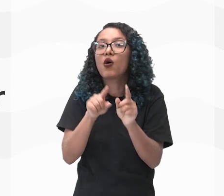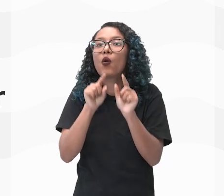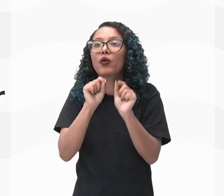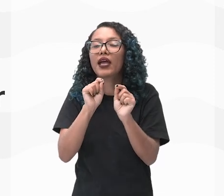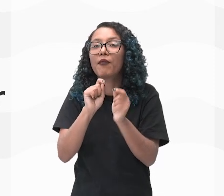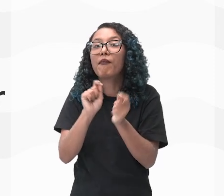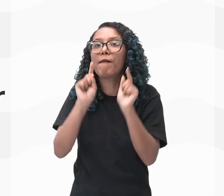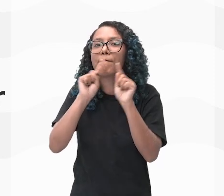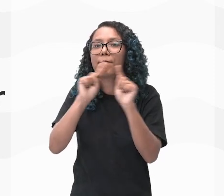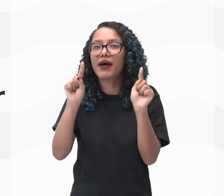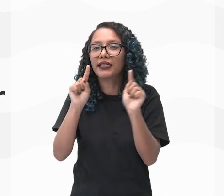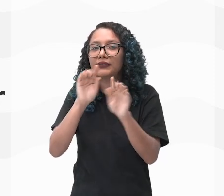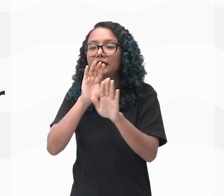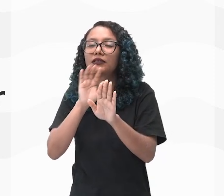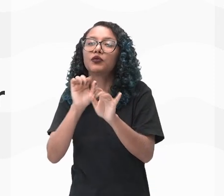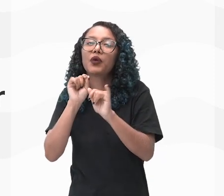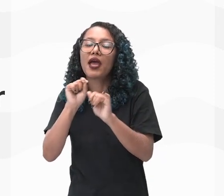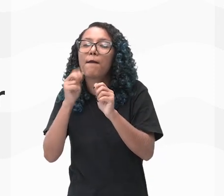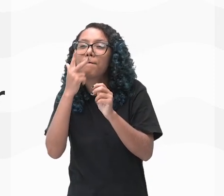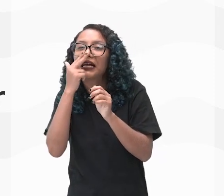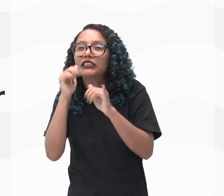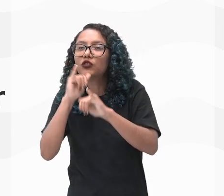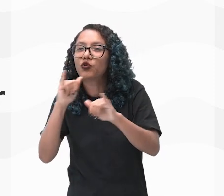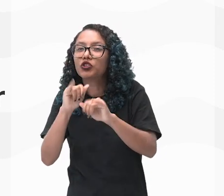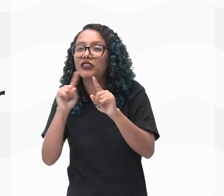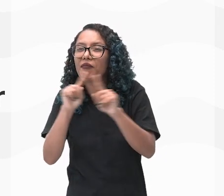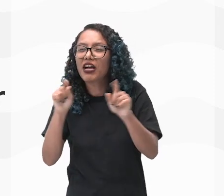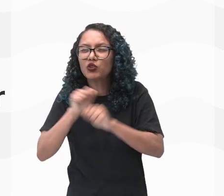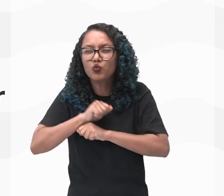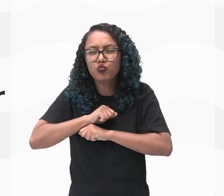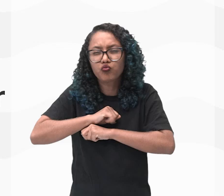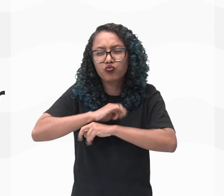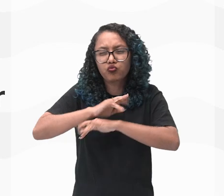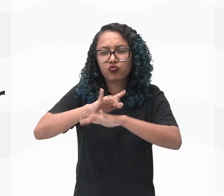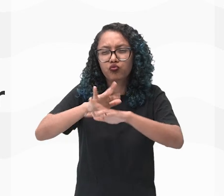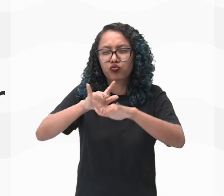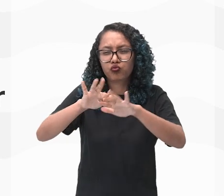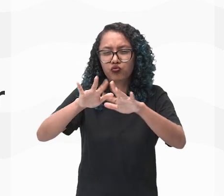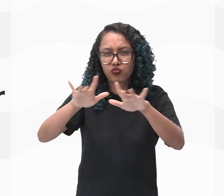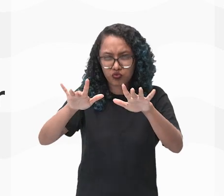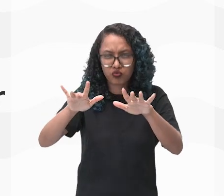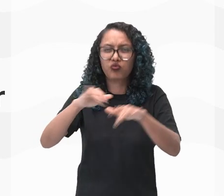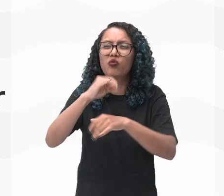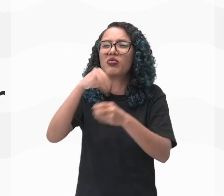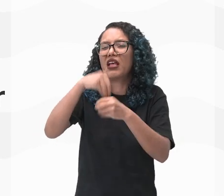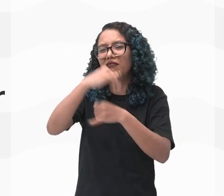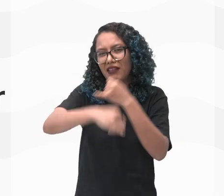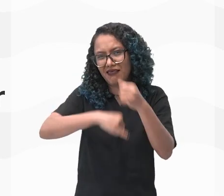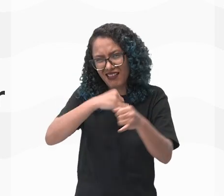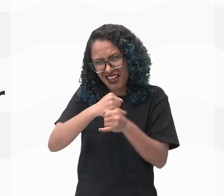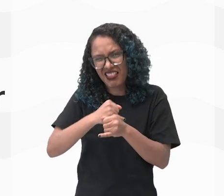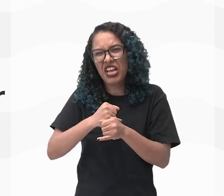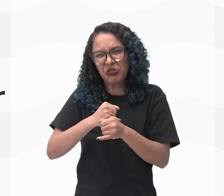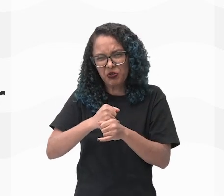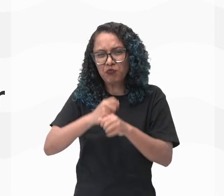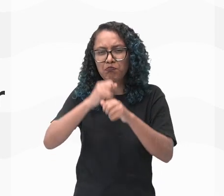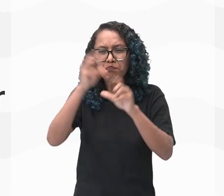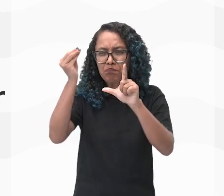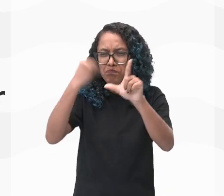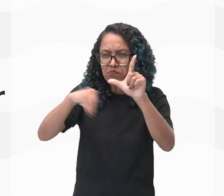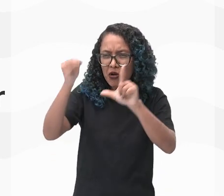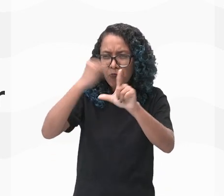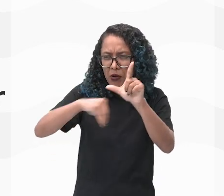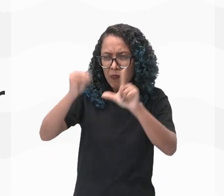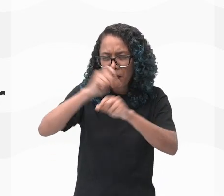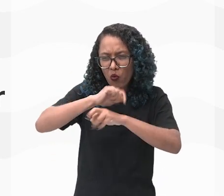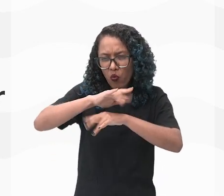se espalham rapidamente pela internet e pelas redes sociais, muitas